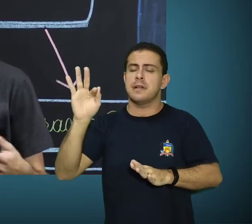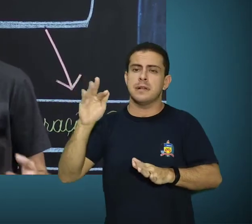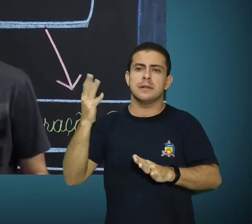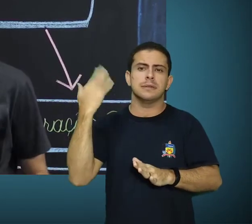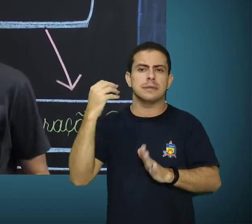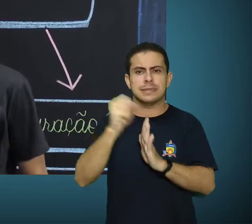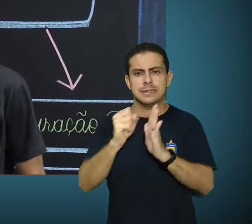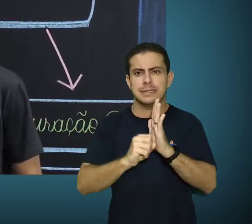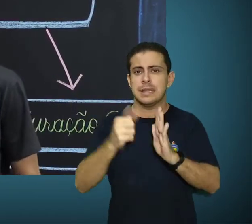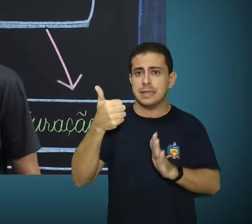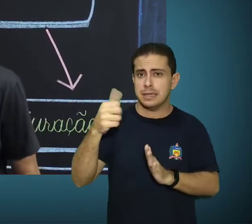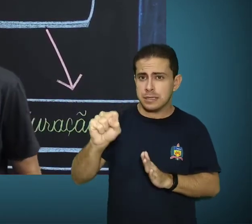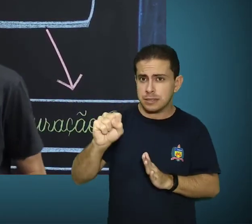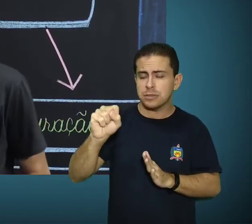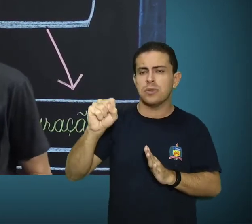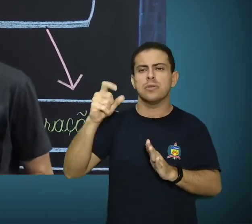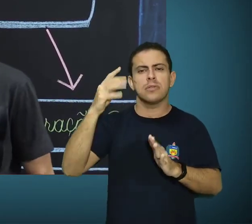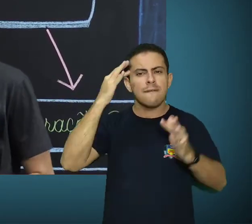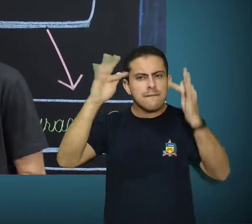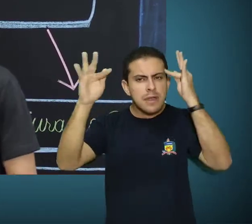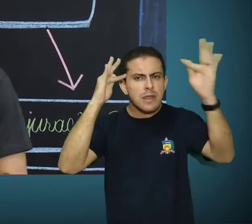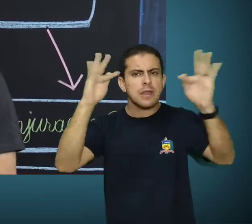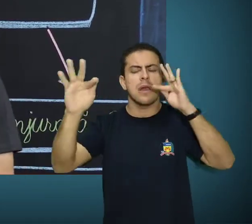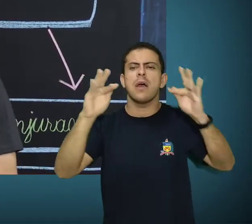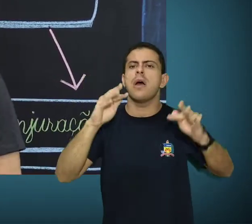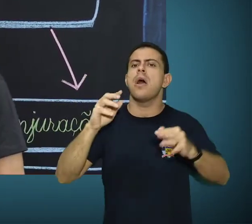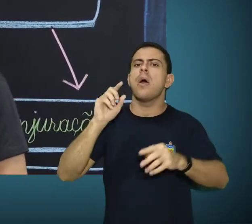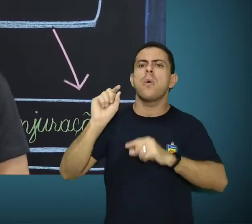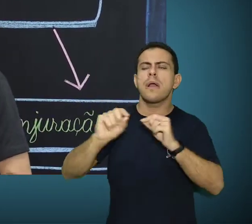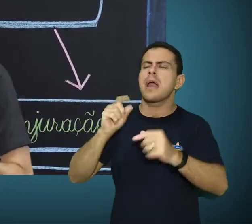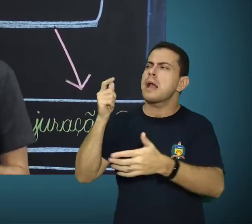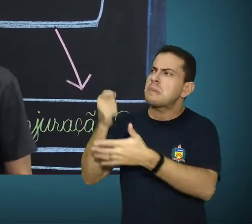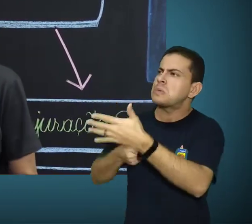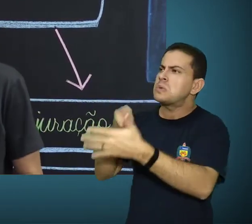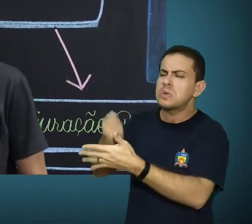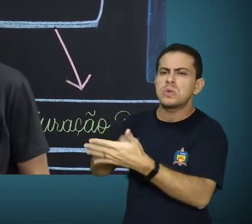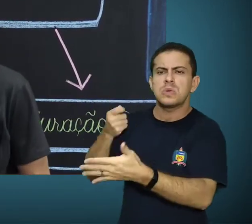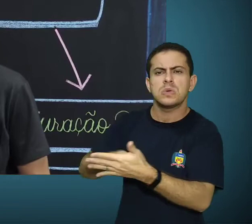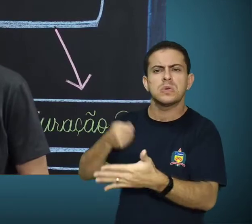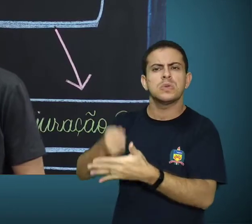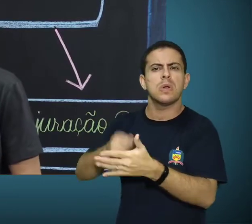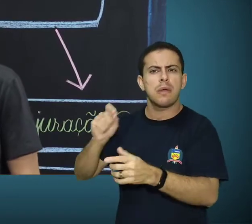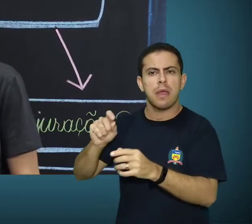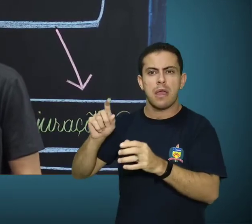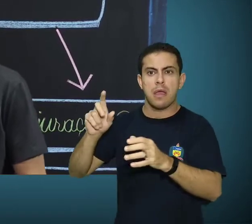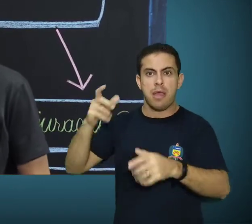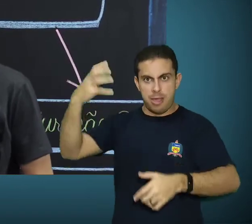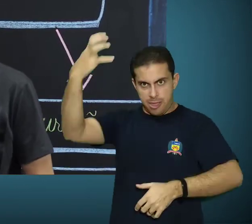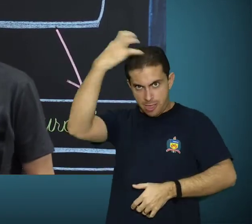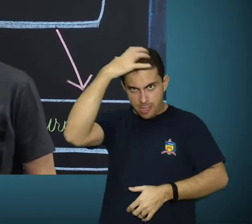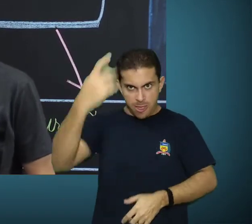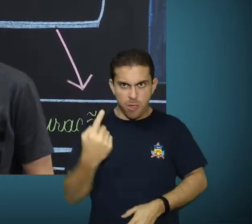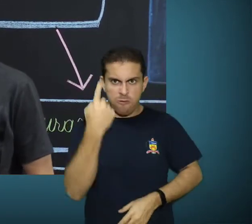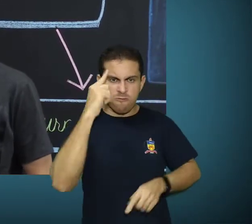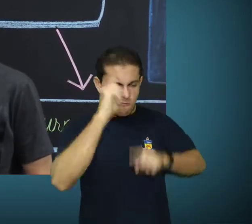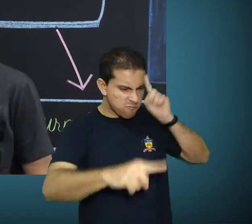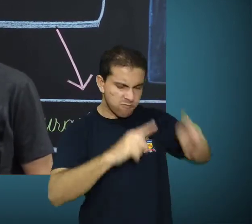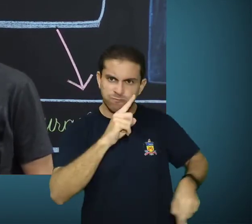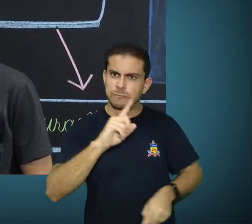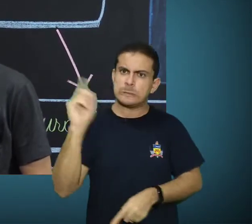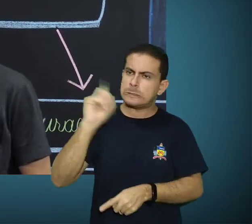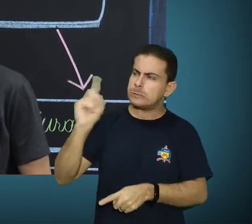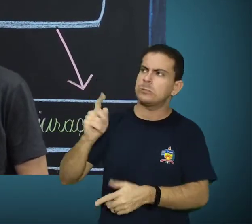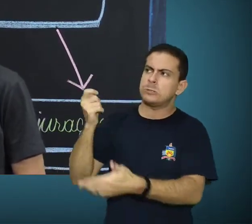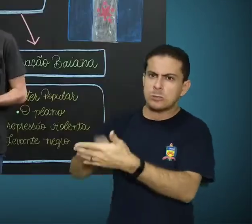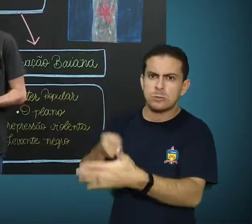corrente filosófica, cultural, que questionava o mundo daquela época como ele era. Questionava o absolutismo,